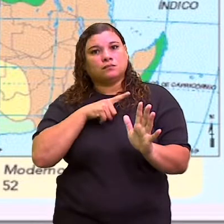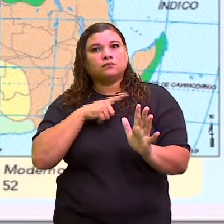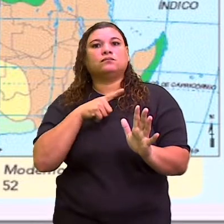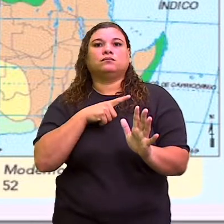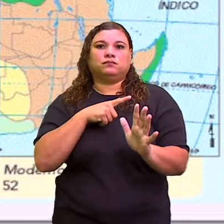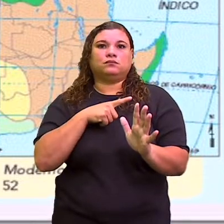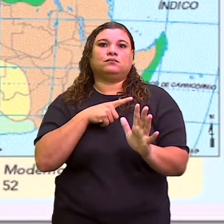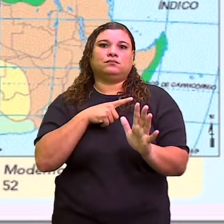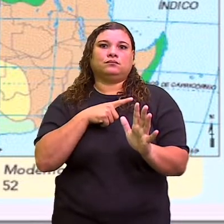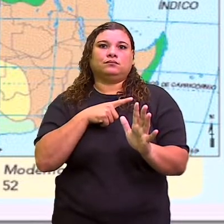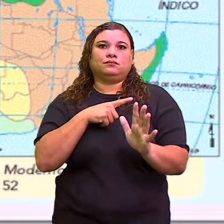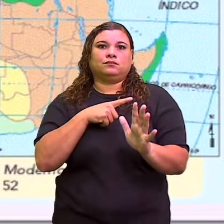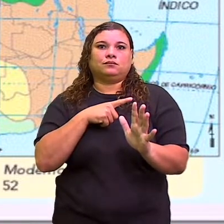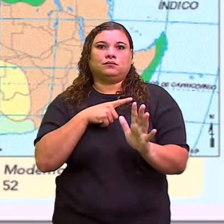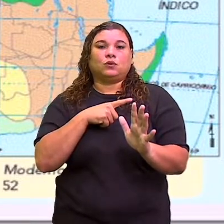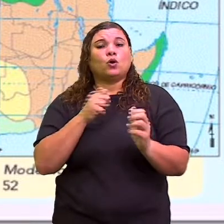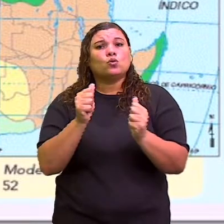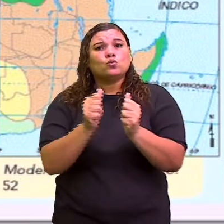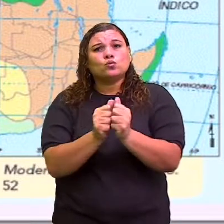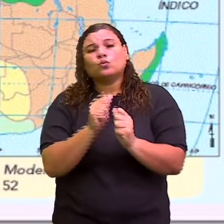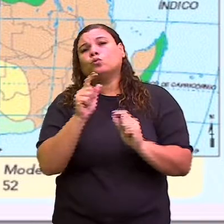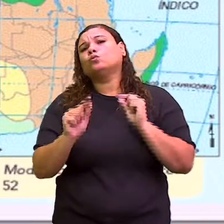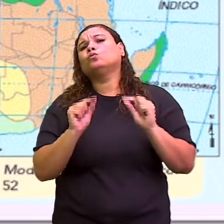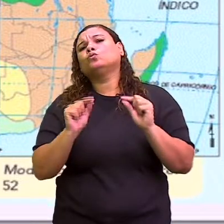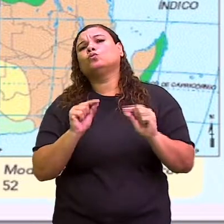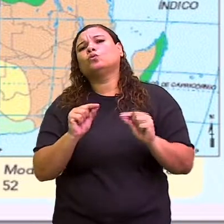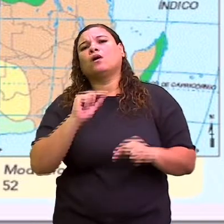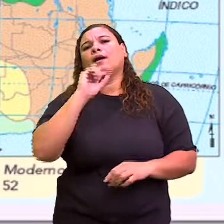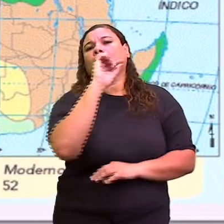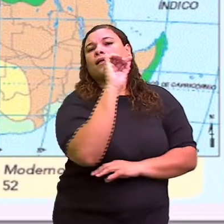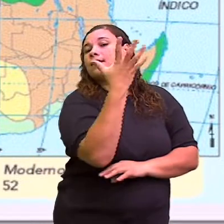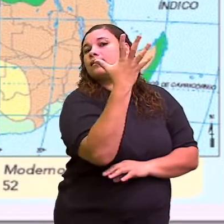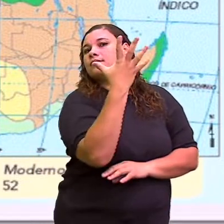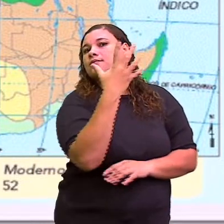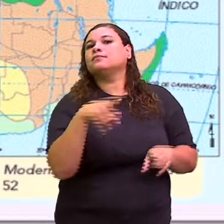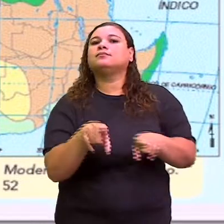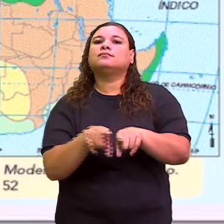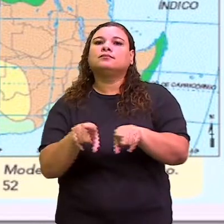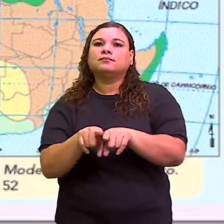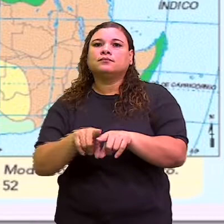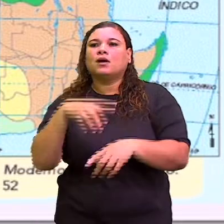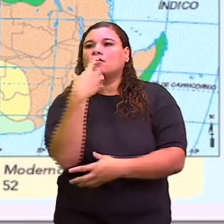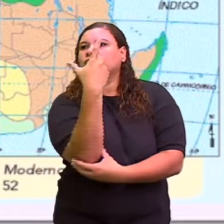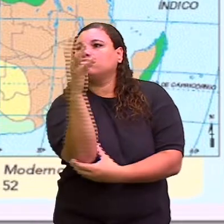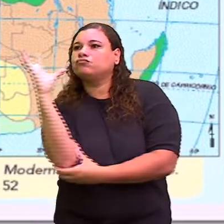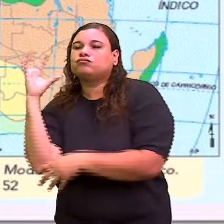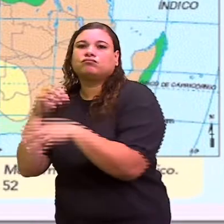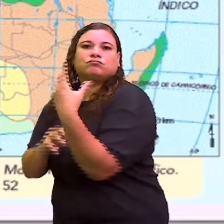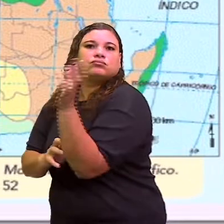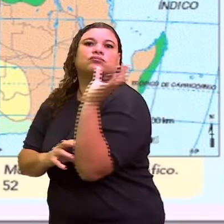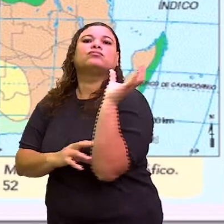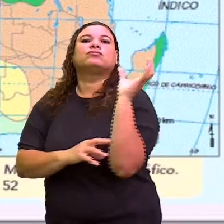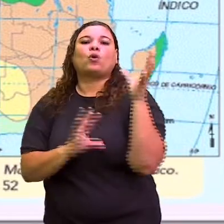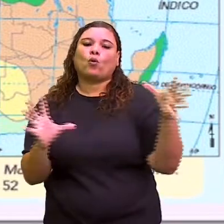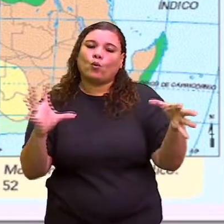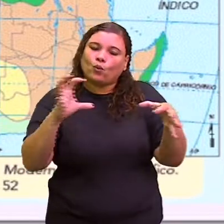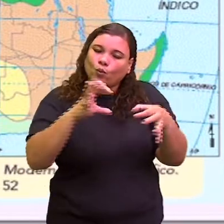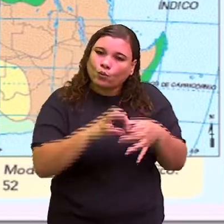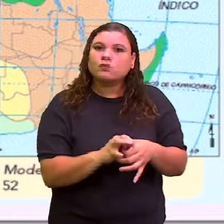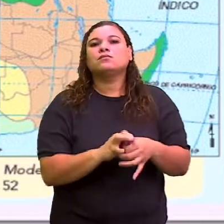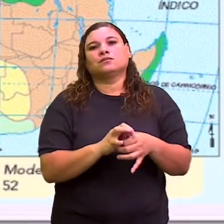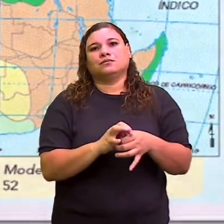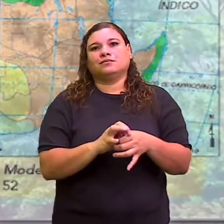climática, dessa diversidade de vegetação, nós vamos ver na próxima